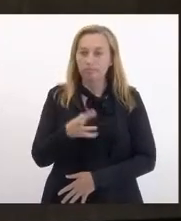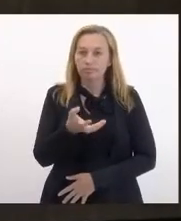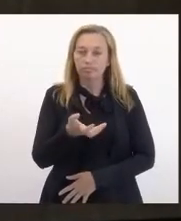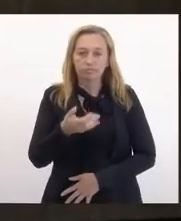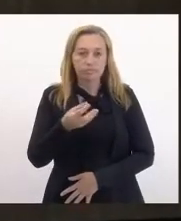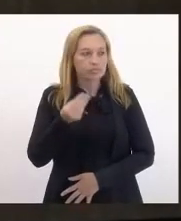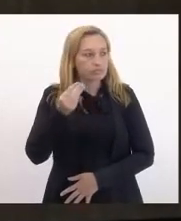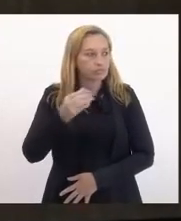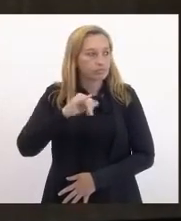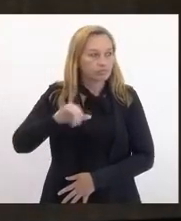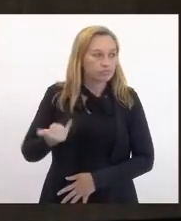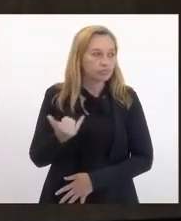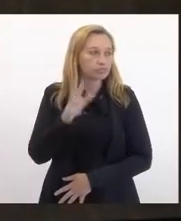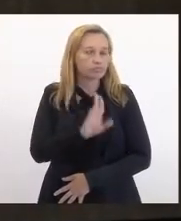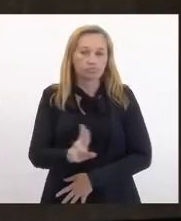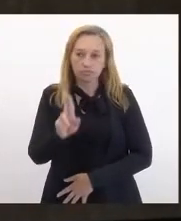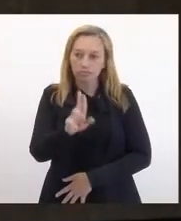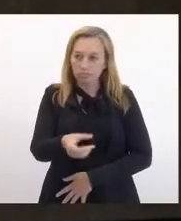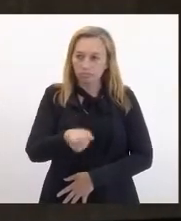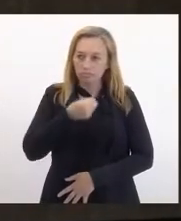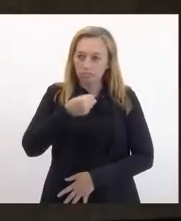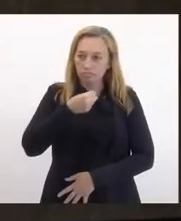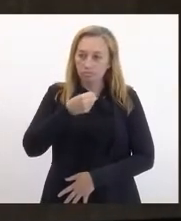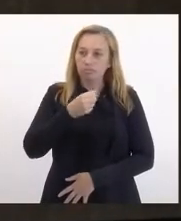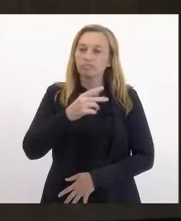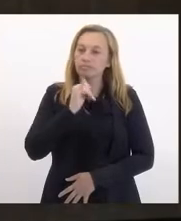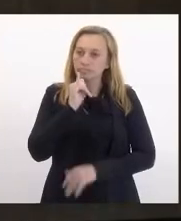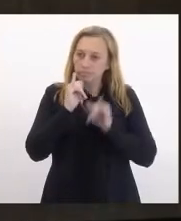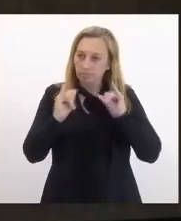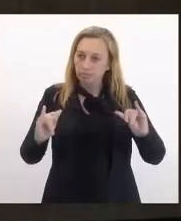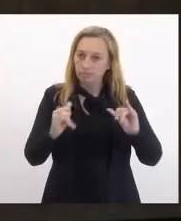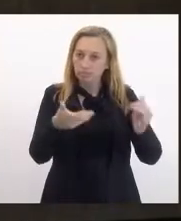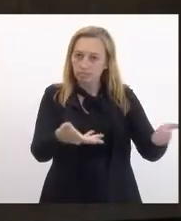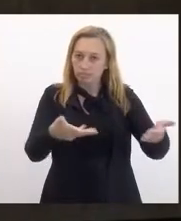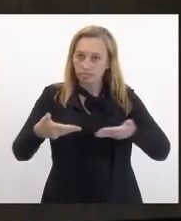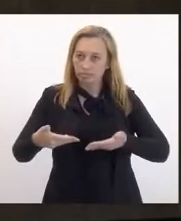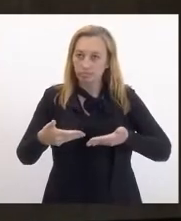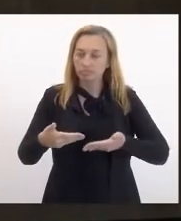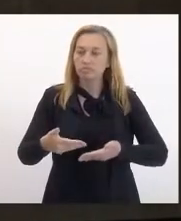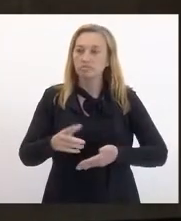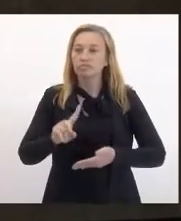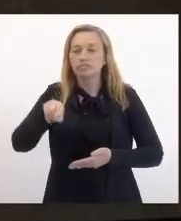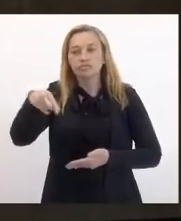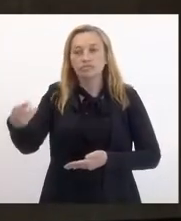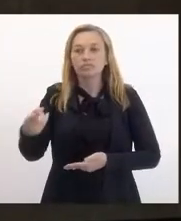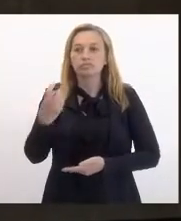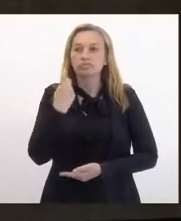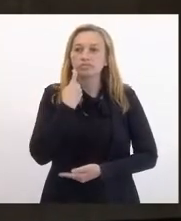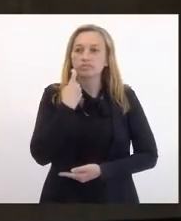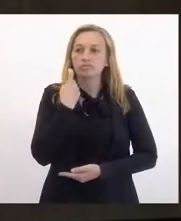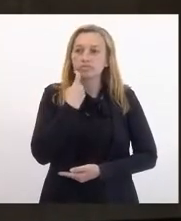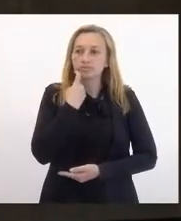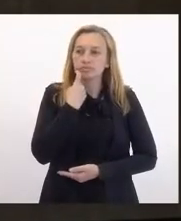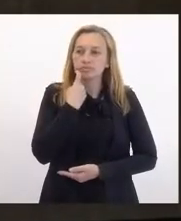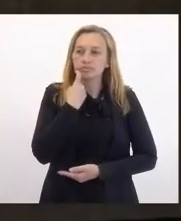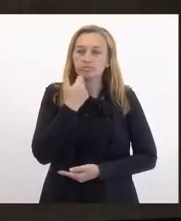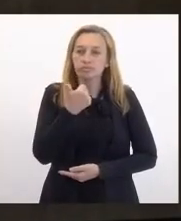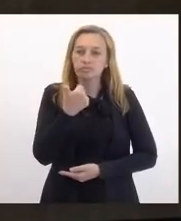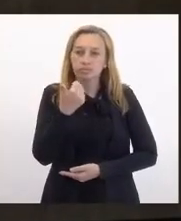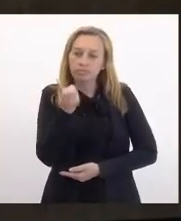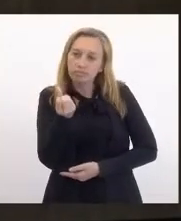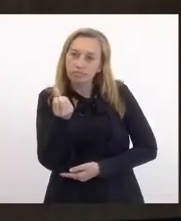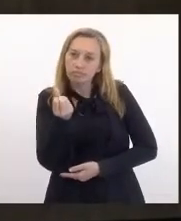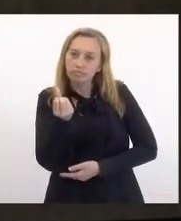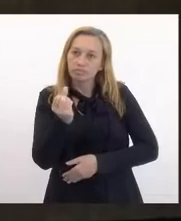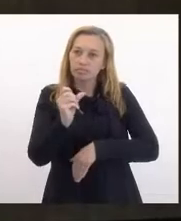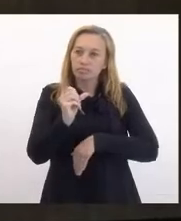uso do microfone de aparte para anunciar e convidar, na próxima sexta-feira, às